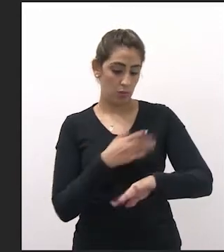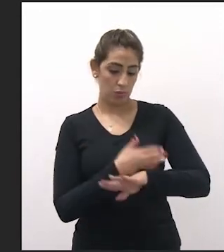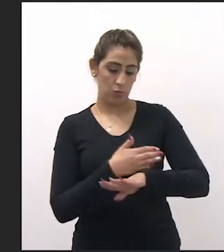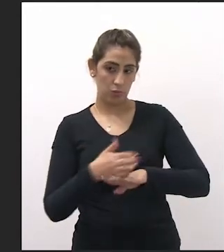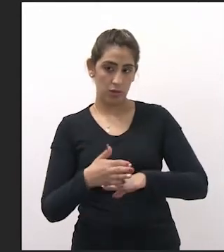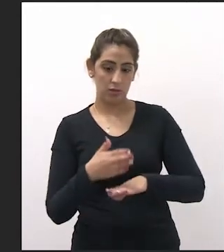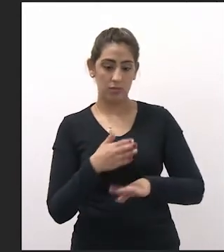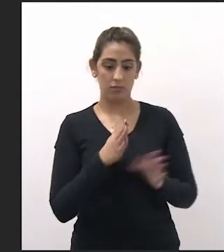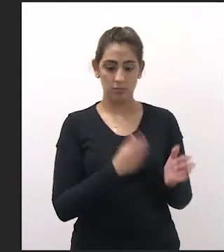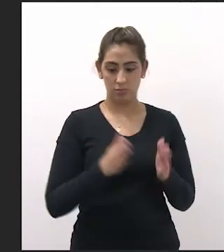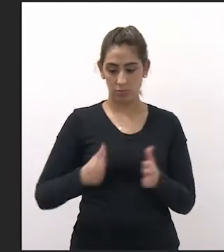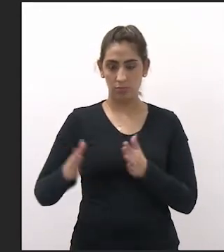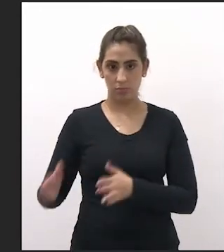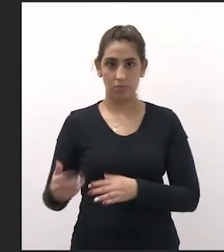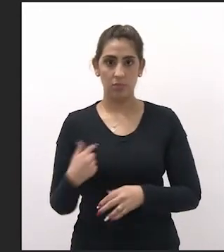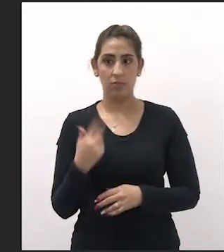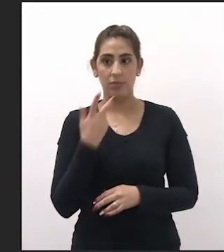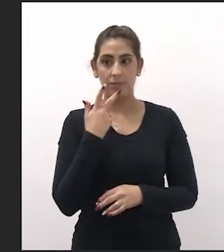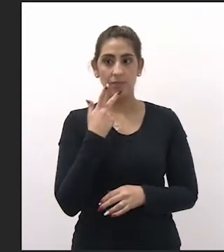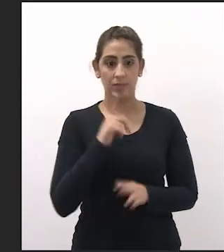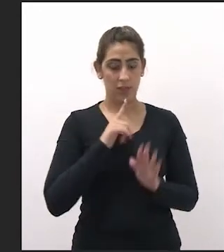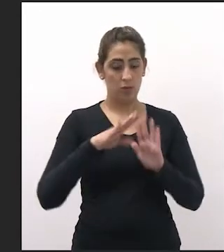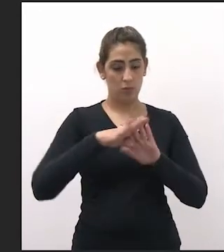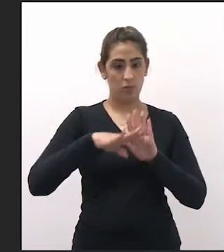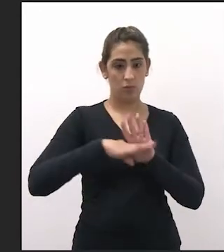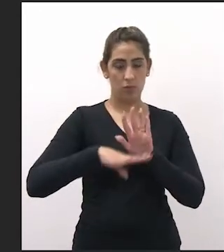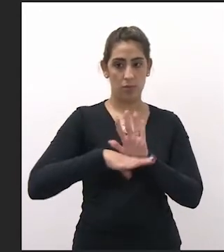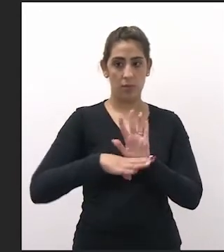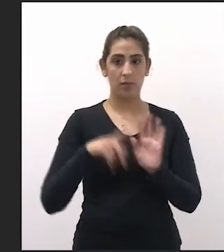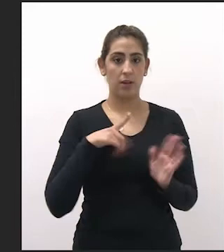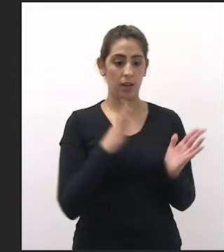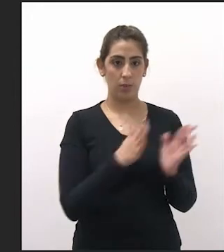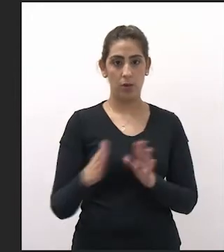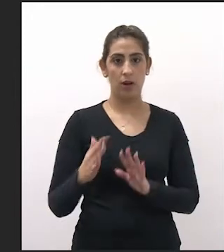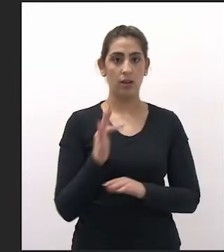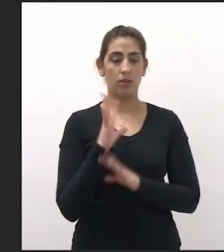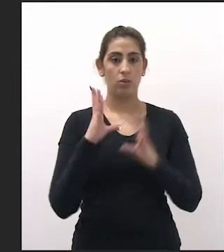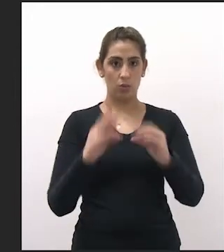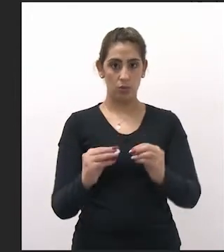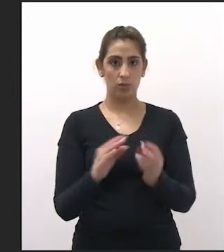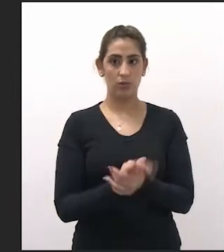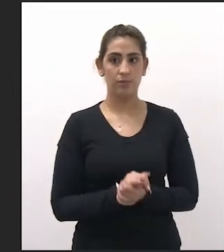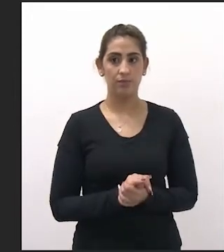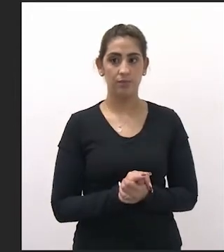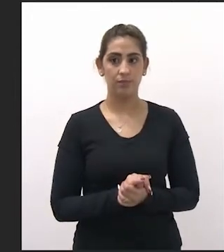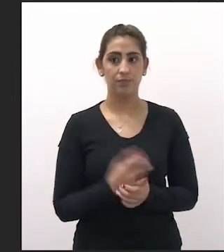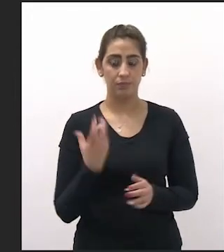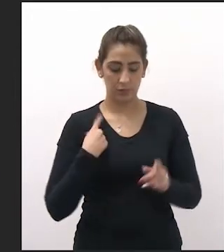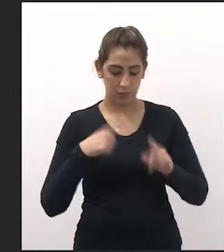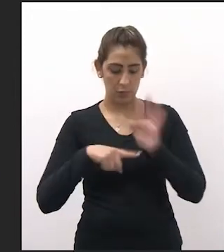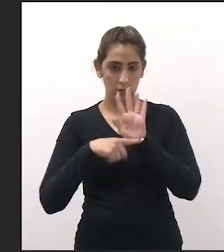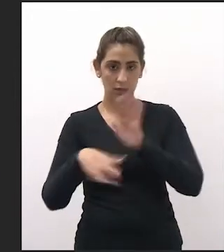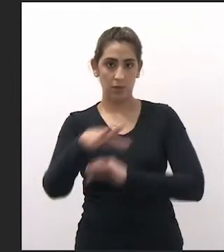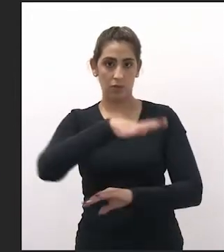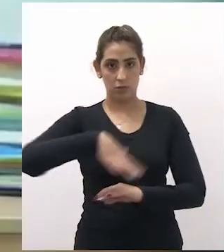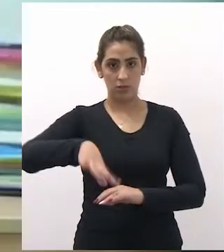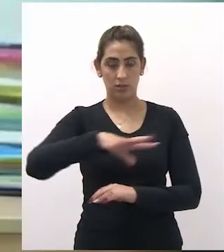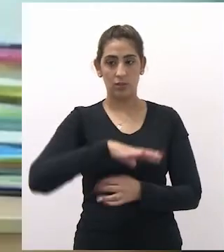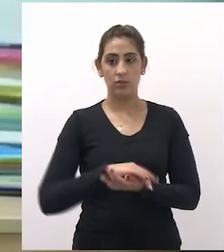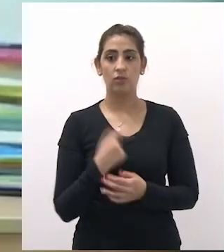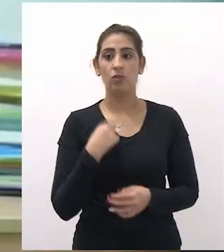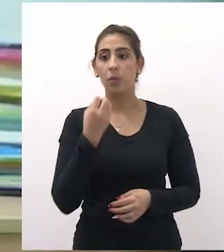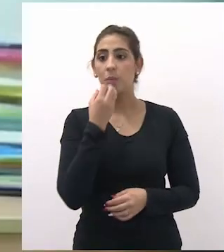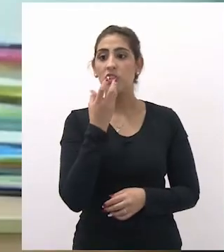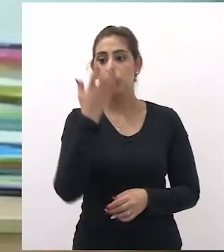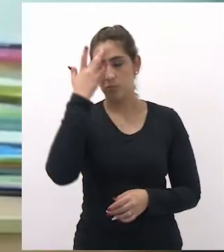a temporada, a gente já tem um cronograma para a temporada toda, e a gente queria mostrar para vocês. Vou pedir para a